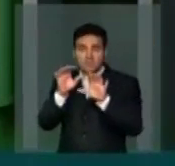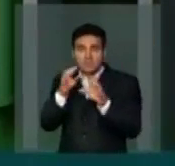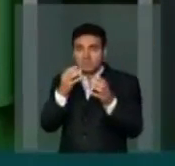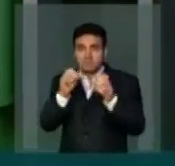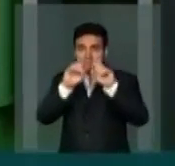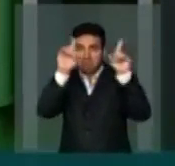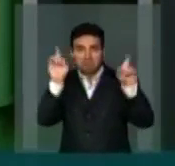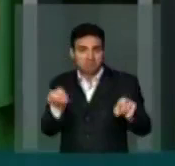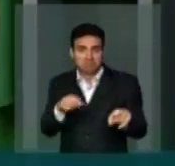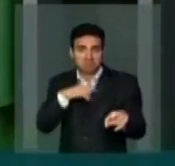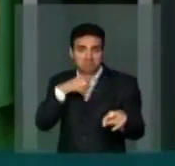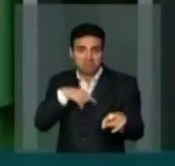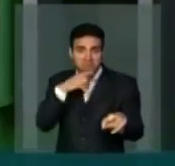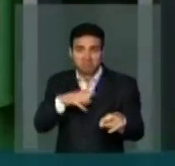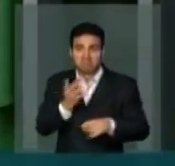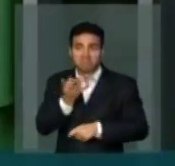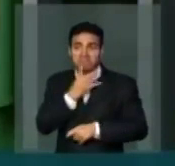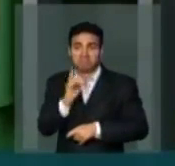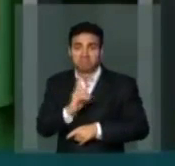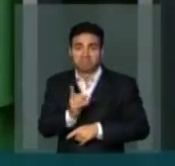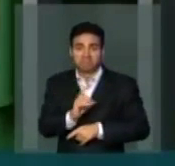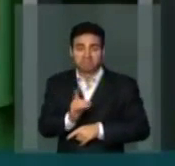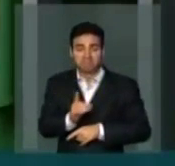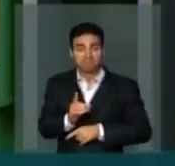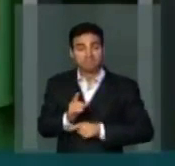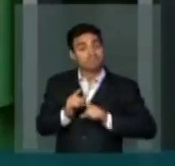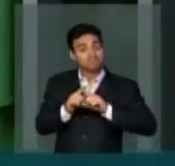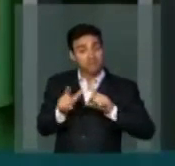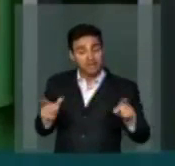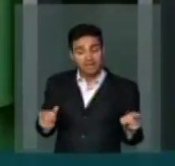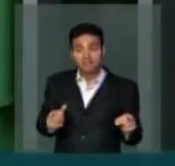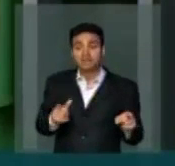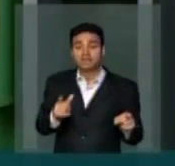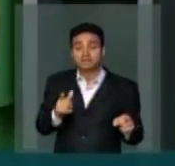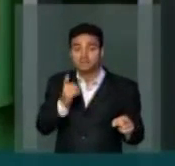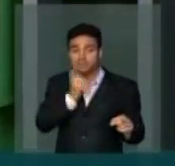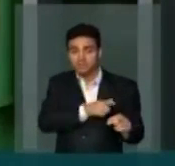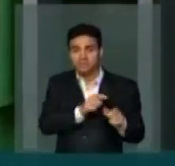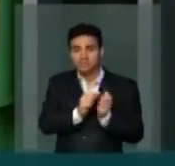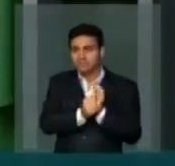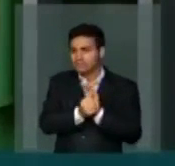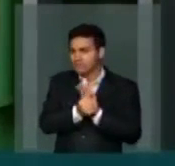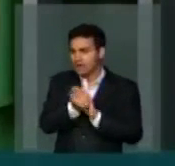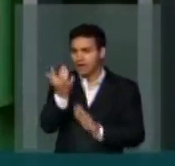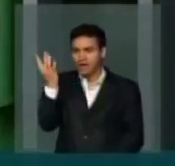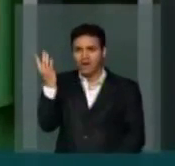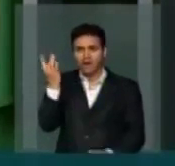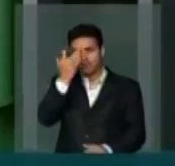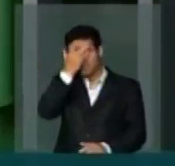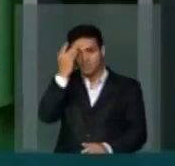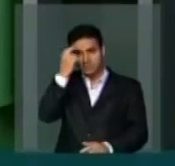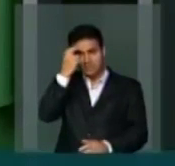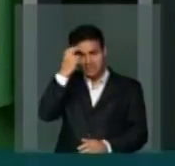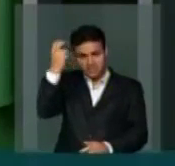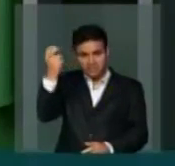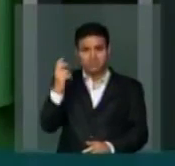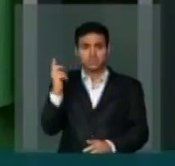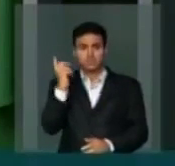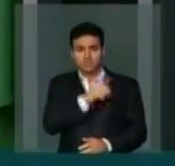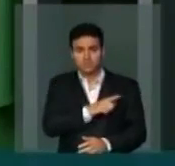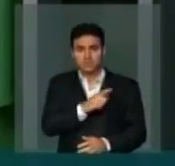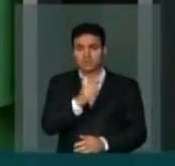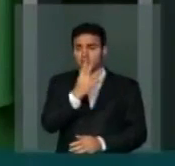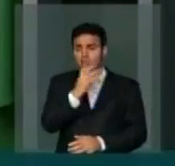a escuridão do desconhecido rendeu-se à radiante centelha de luz acesa pela inteligência humana a